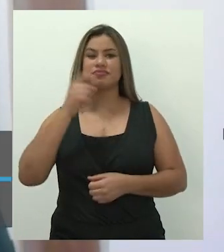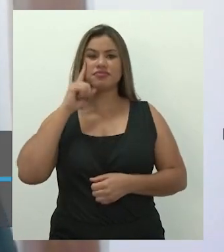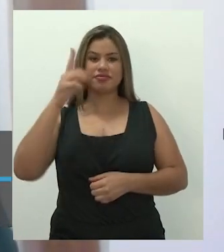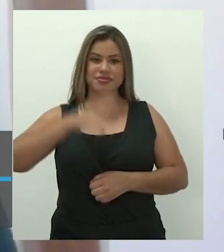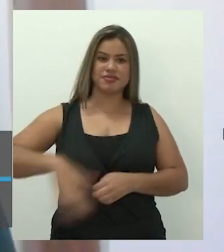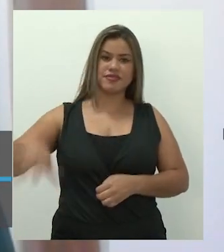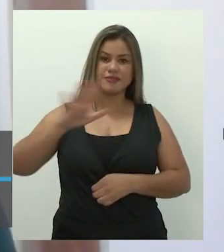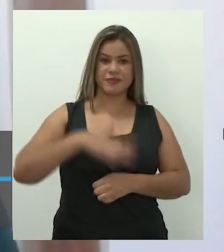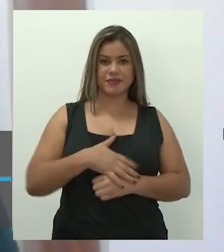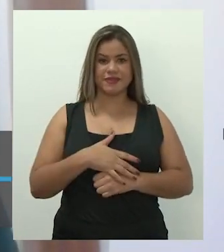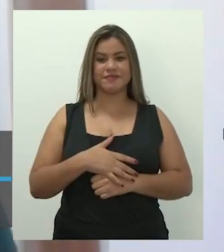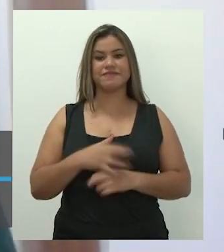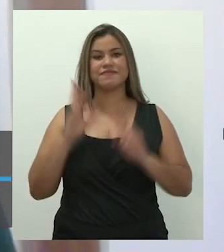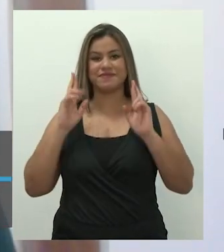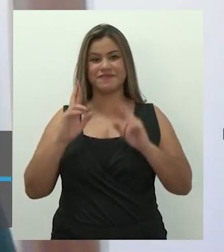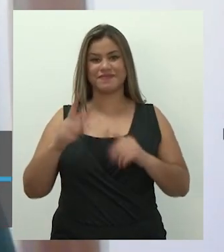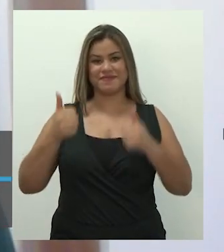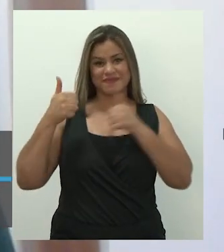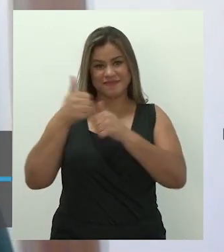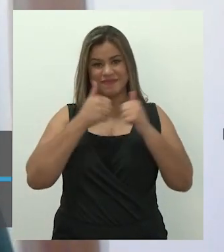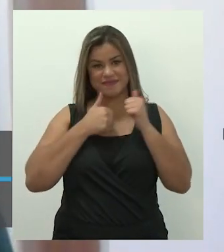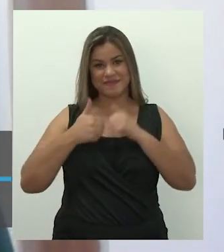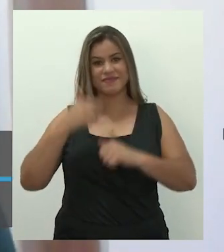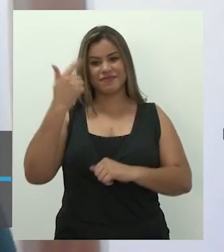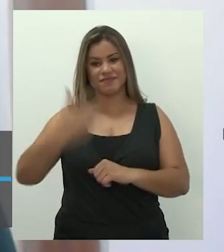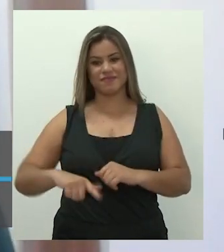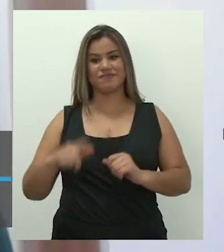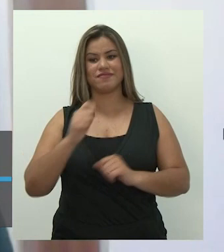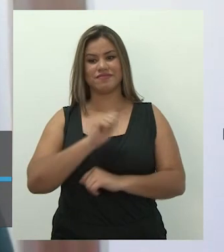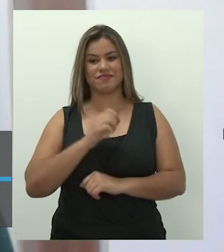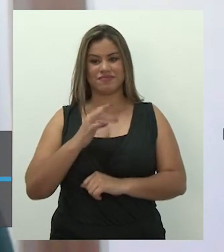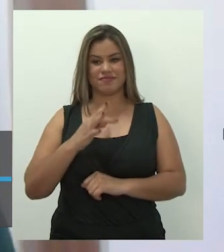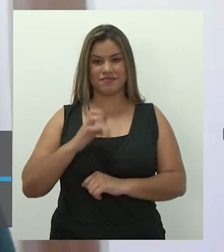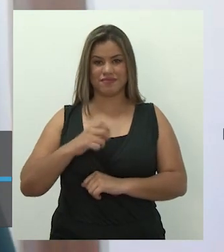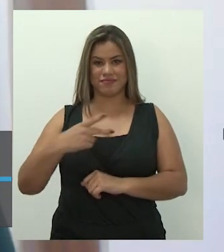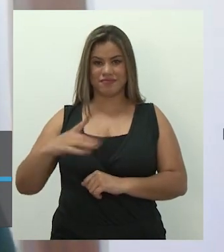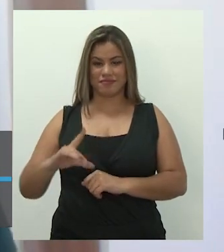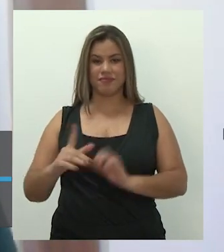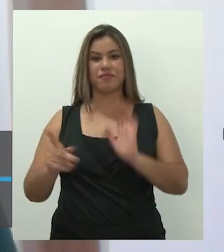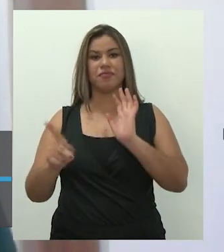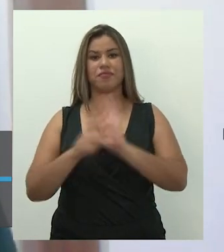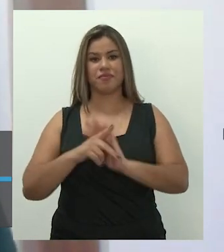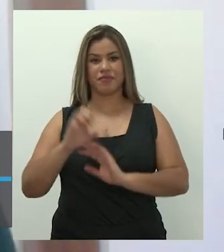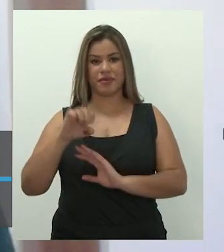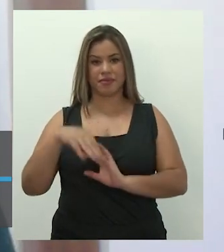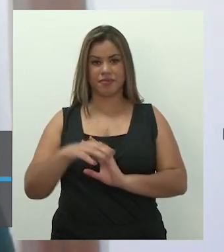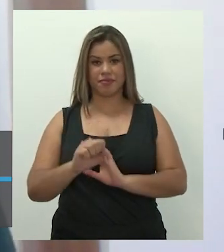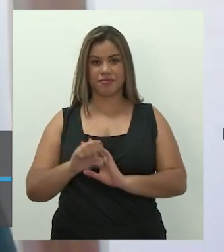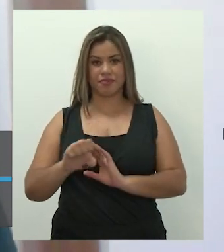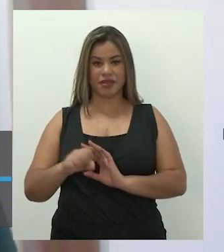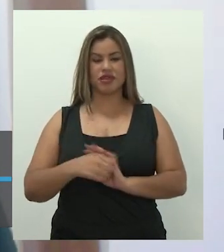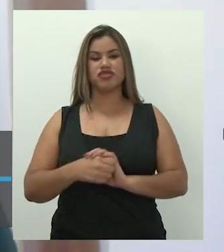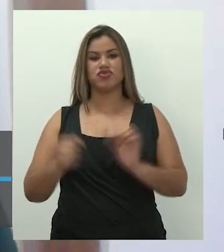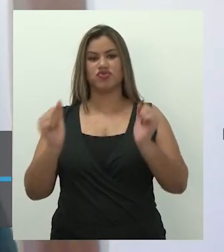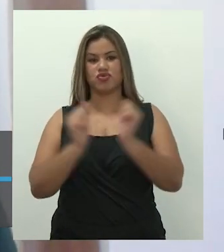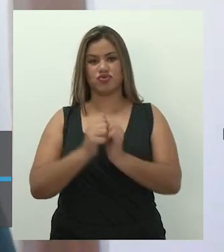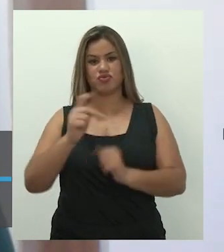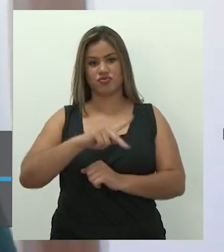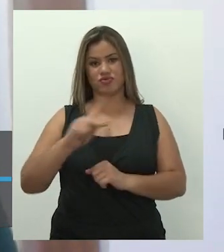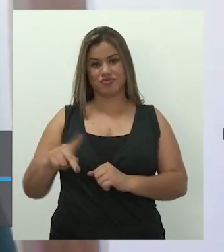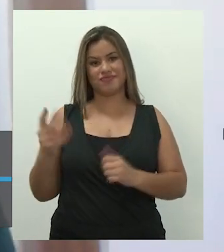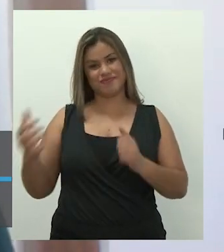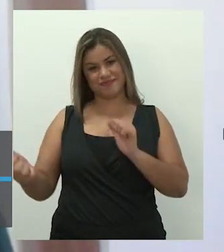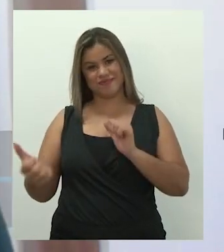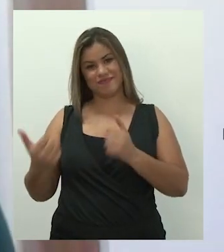bem. Vamos a mais um TPC do EMAI. Hoje com o professor Renan nos acompanhando. Estaremos com vocês até o final. Bom